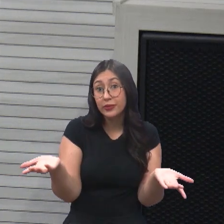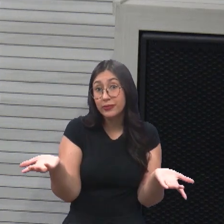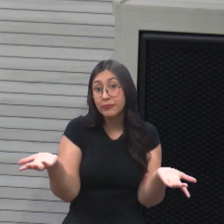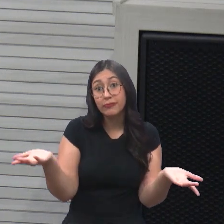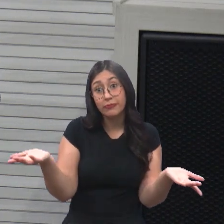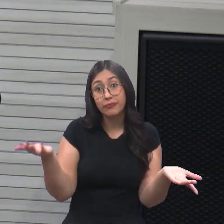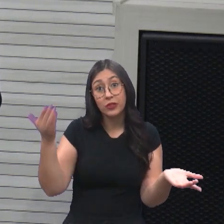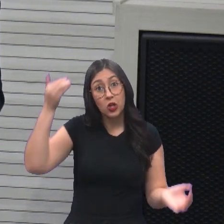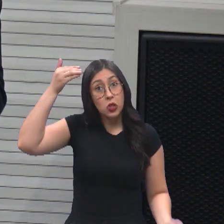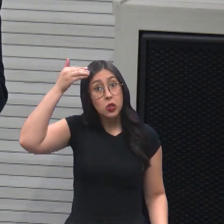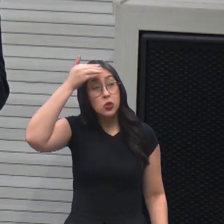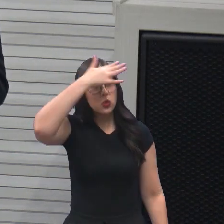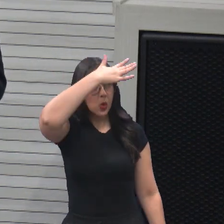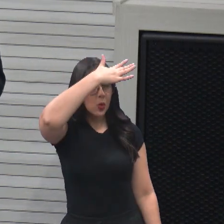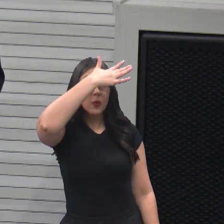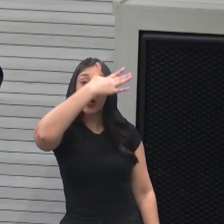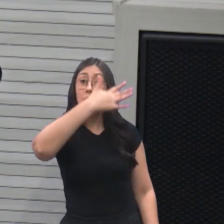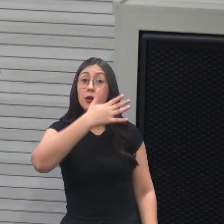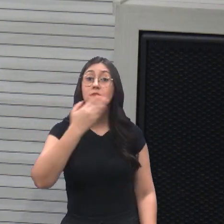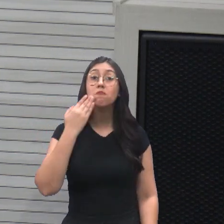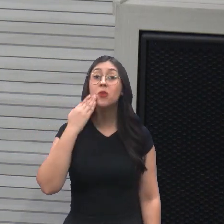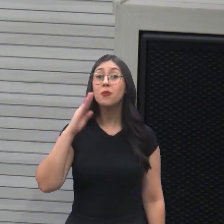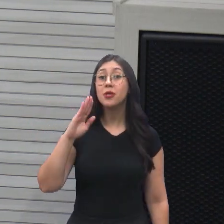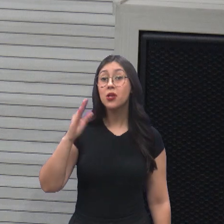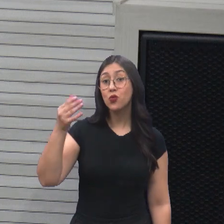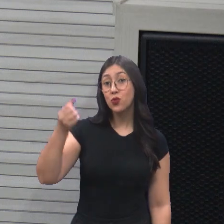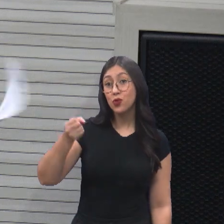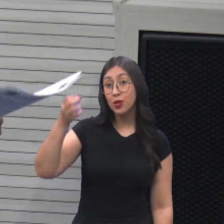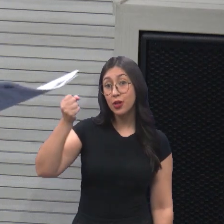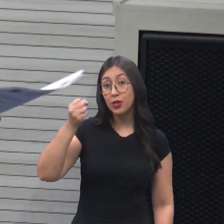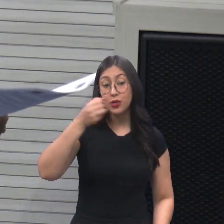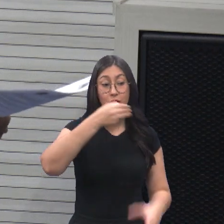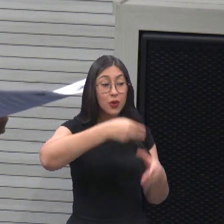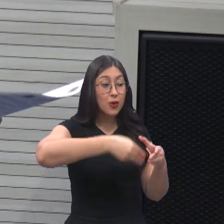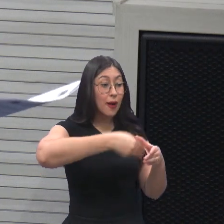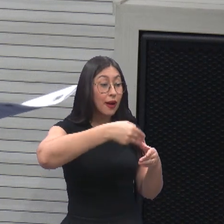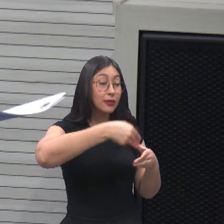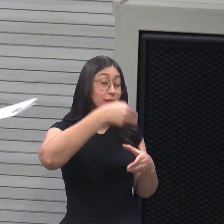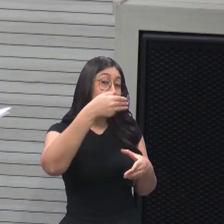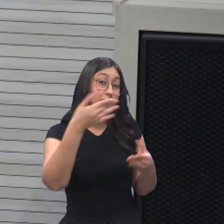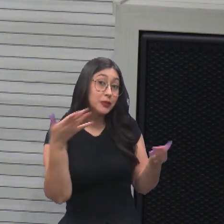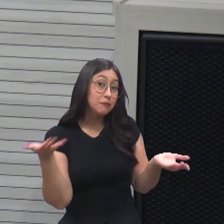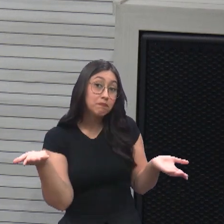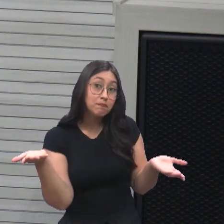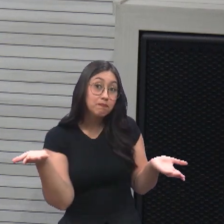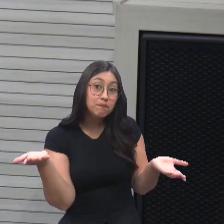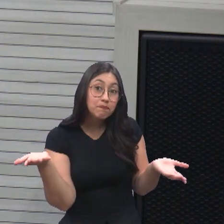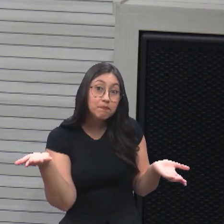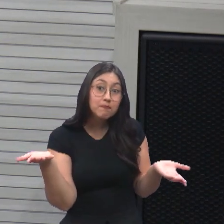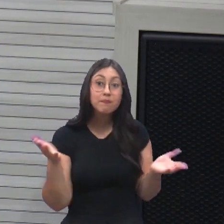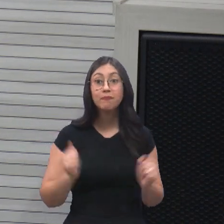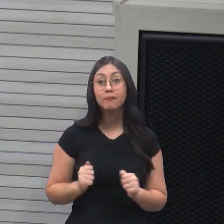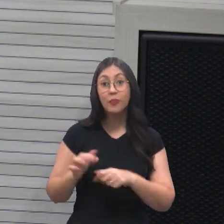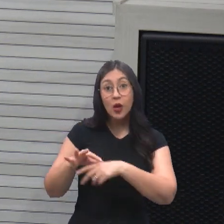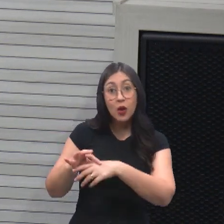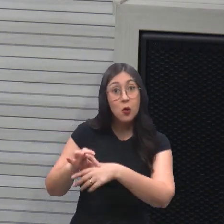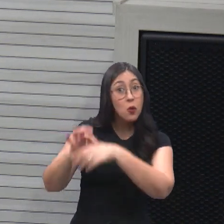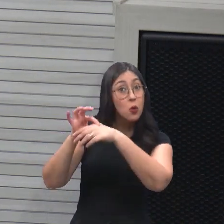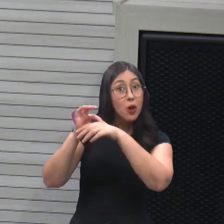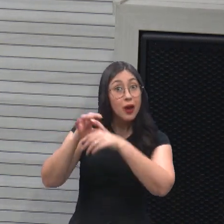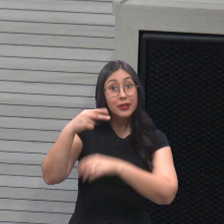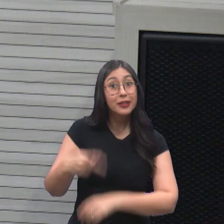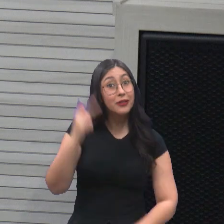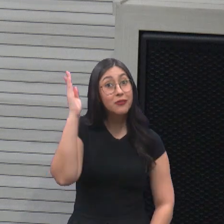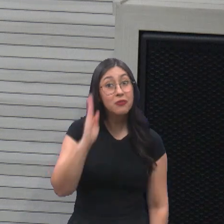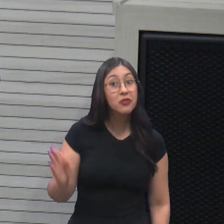Trump, segundo o autor, prometeu leite e mel, vereador Petiti. E a picanha não chegou na mesa